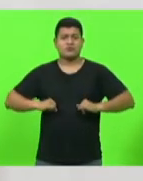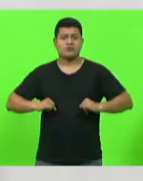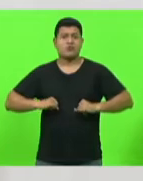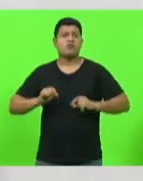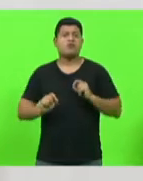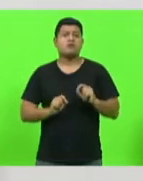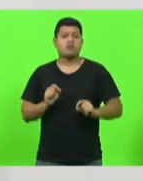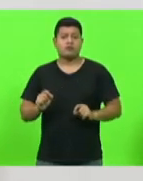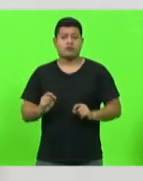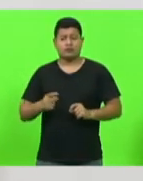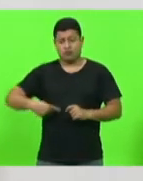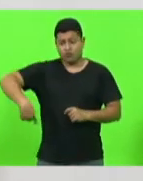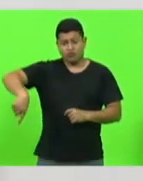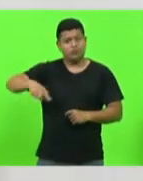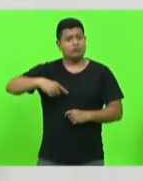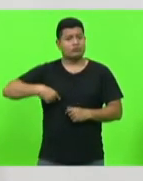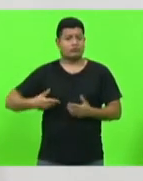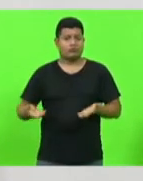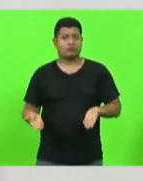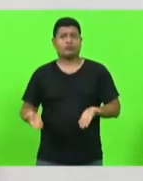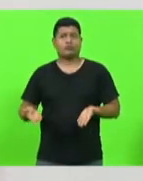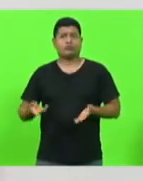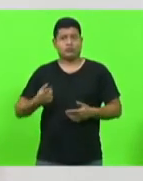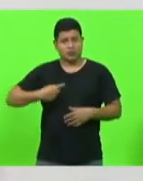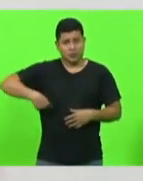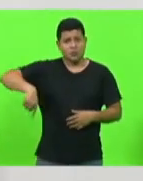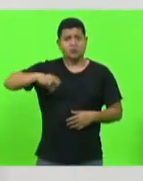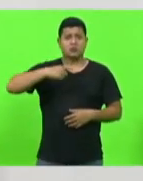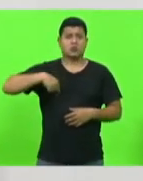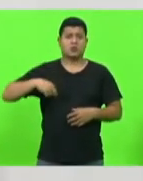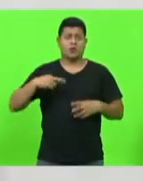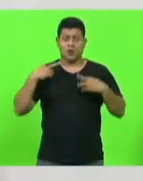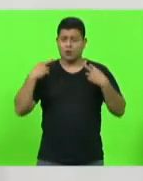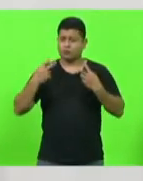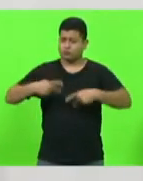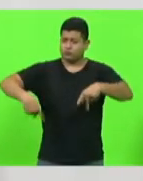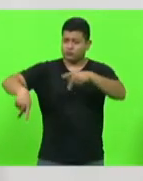a começar por nós, raça de seres humanos.